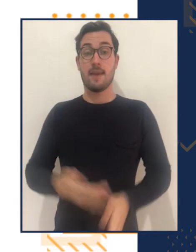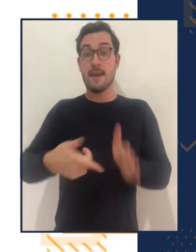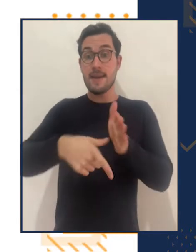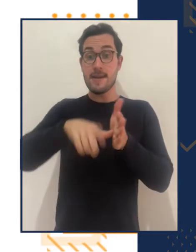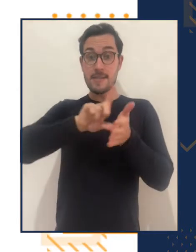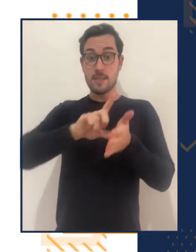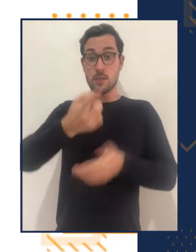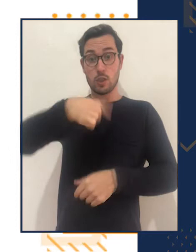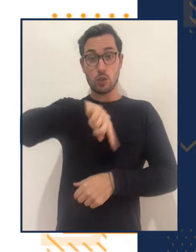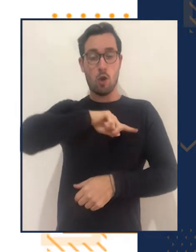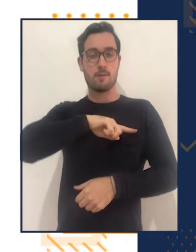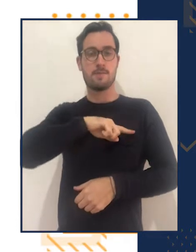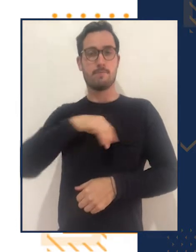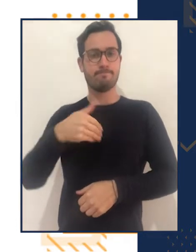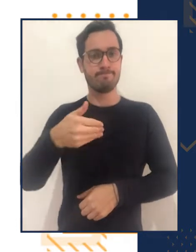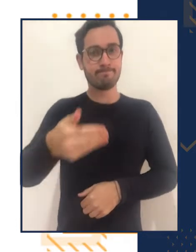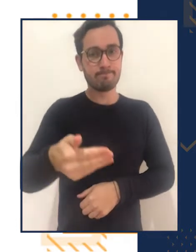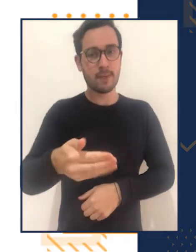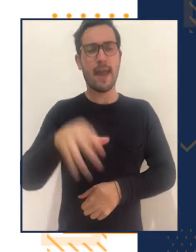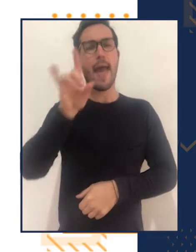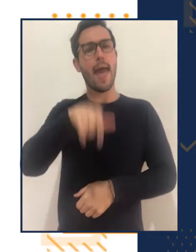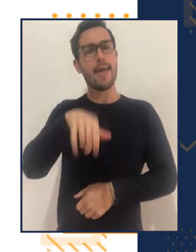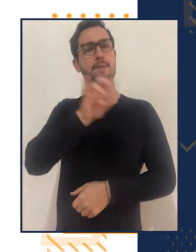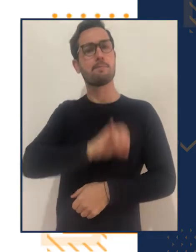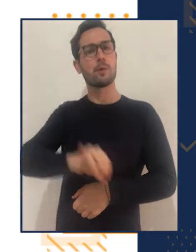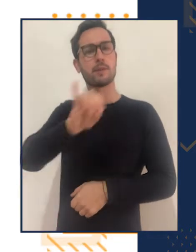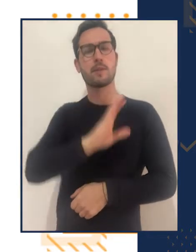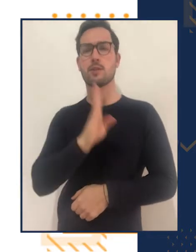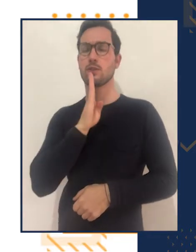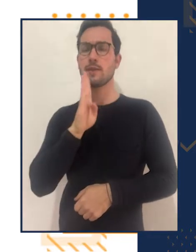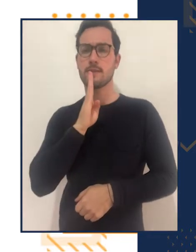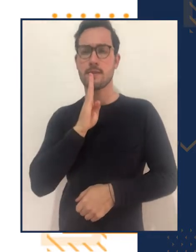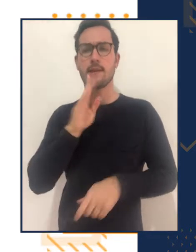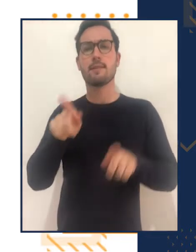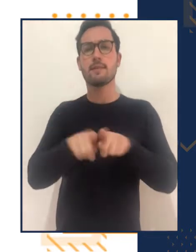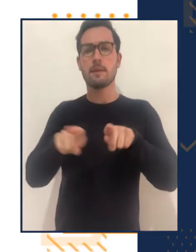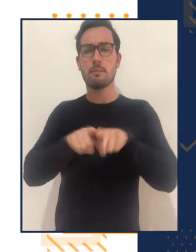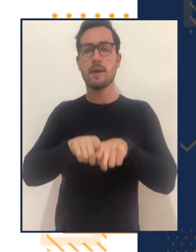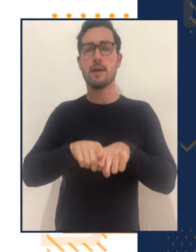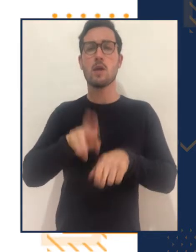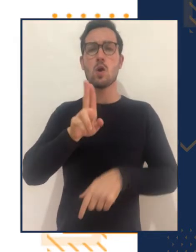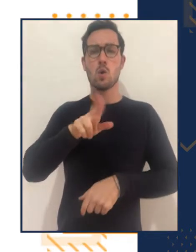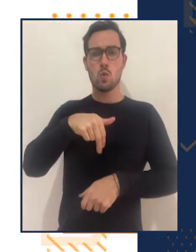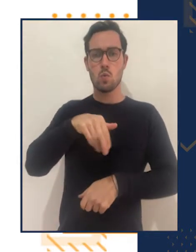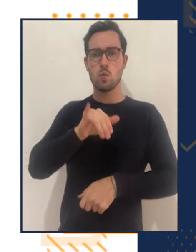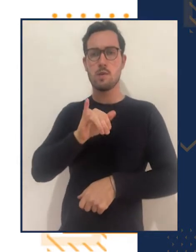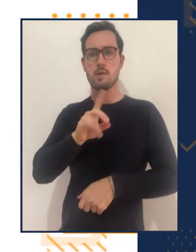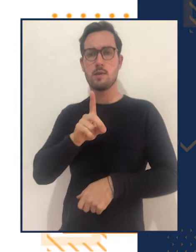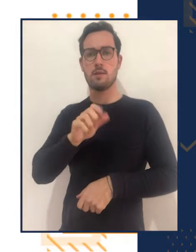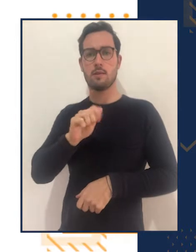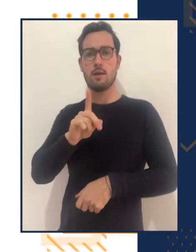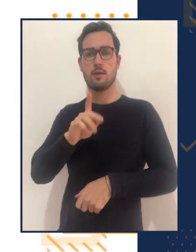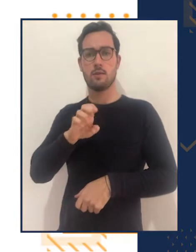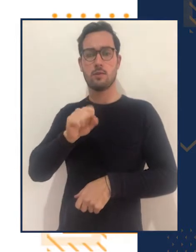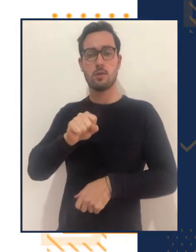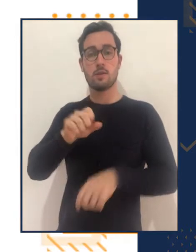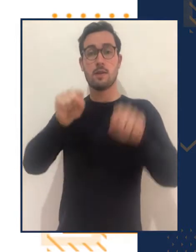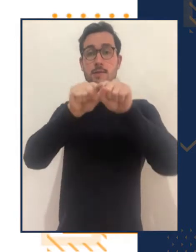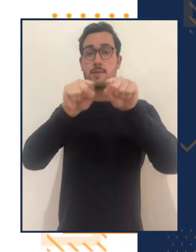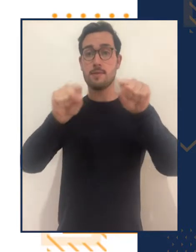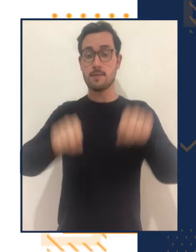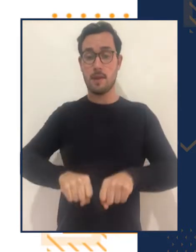Antes de a gente avançar, é importante a gente saber, conhecer então as unidades que são utilizadas